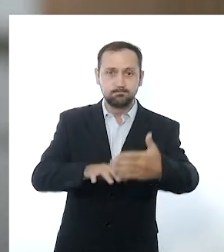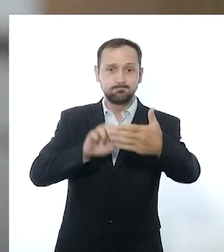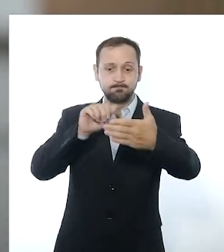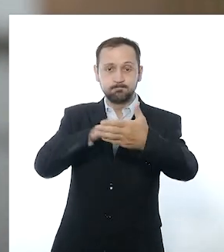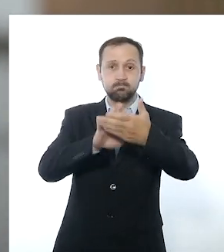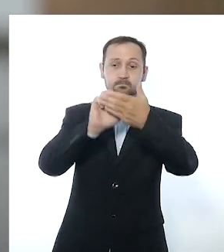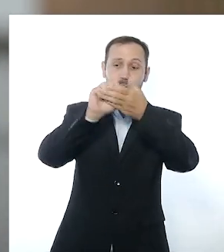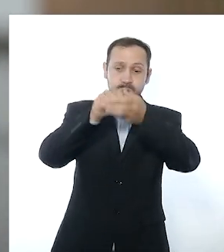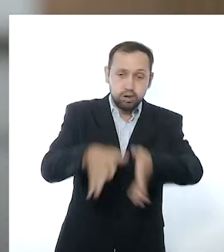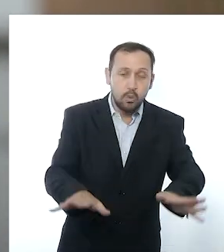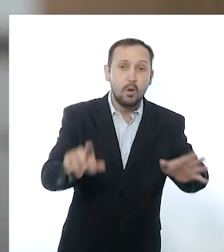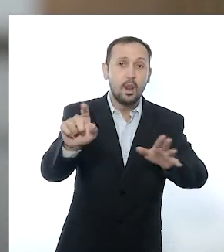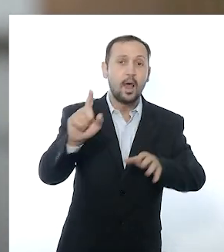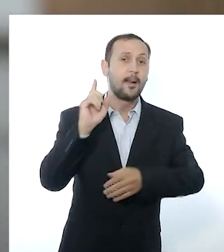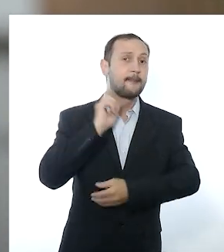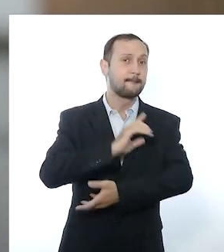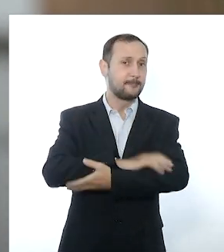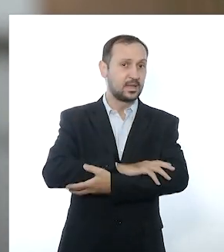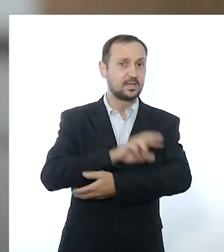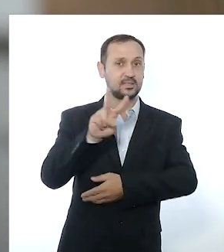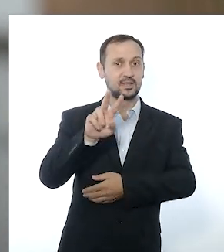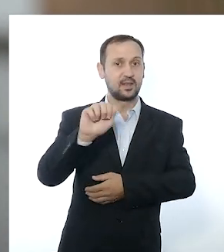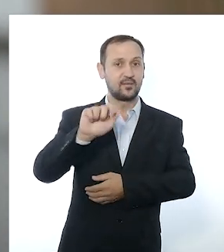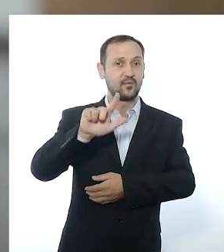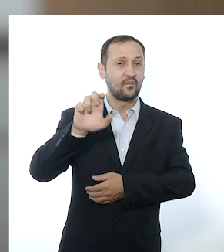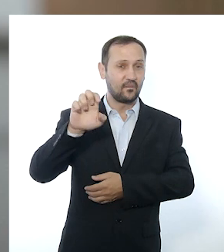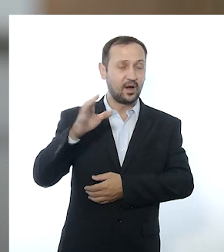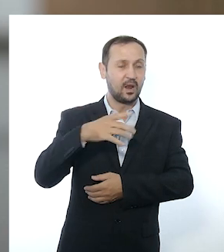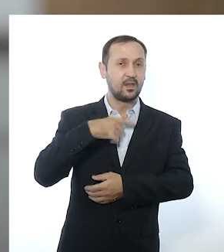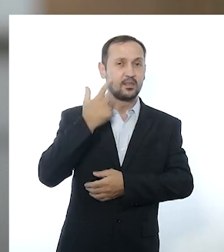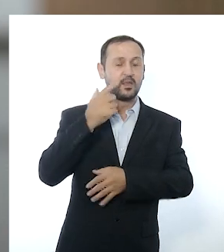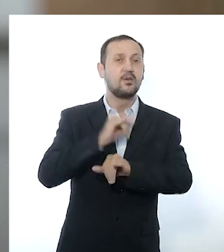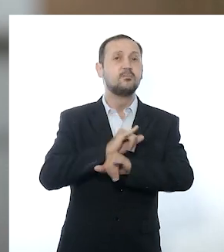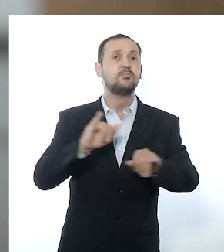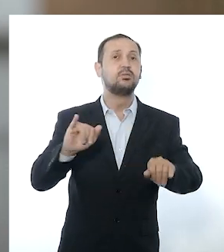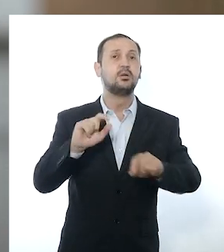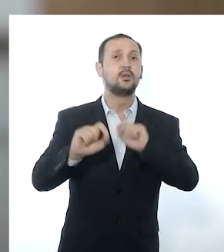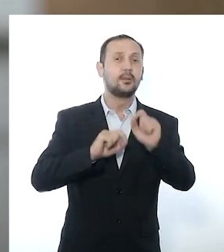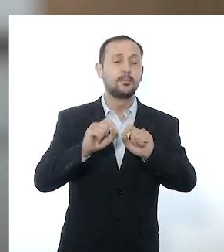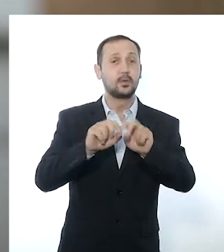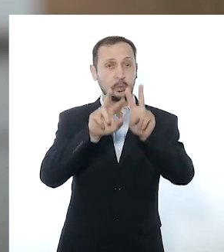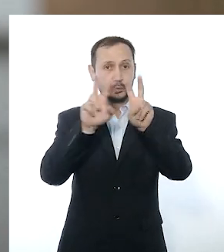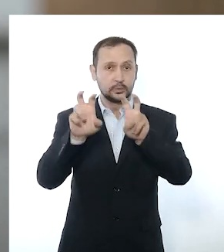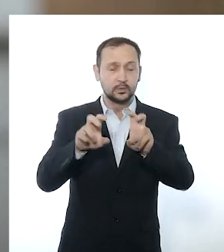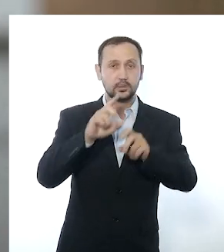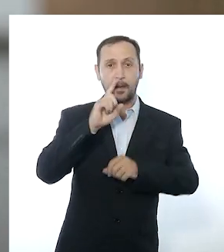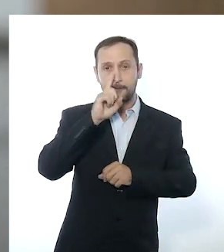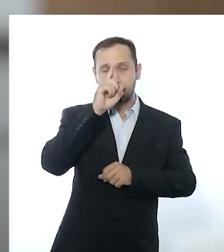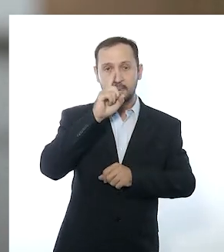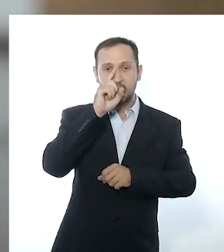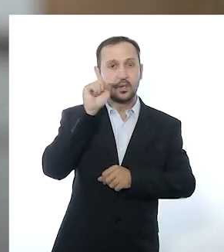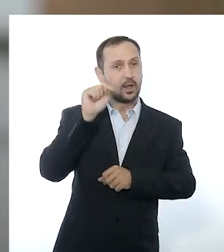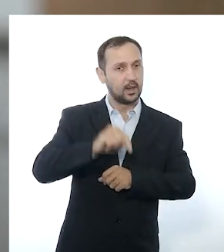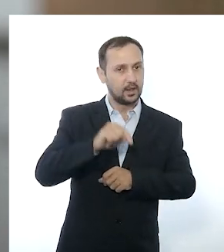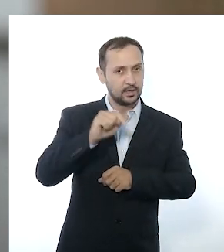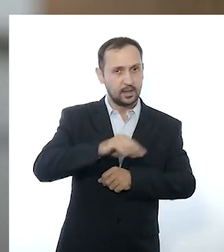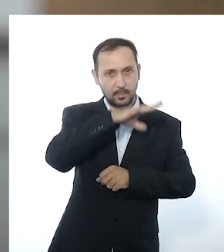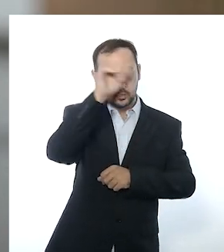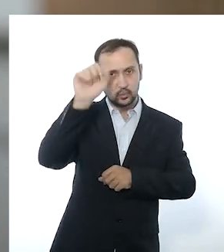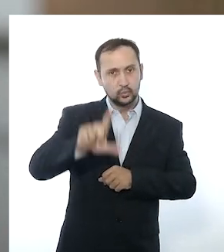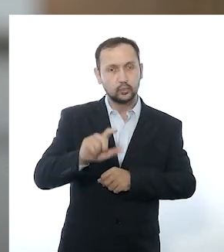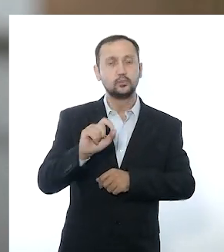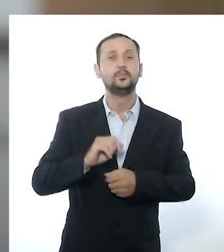em Brumadinho, Minas Gerais, gerou repercussão nacional. E por conta dos mesmos riscos aqui para o